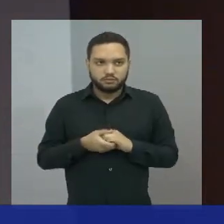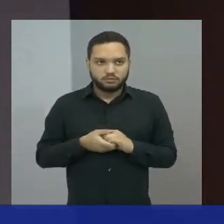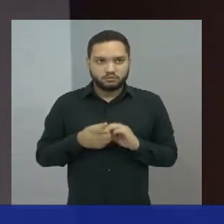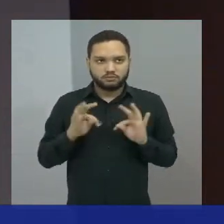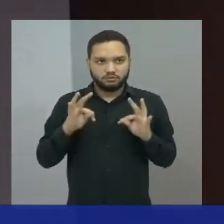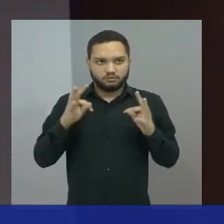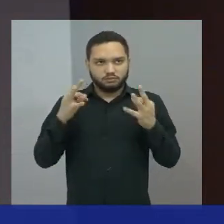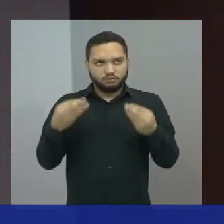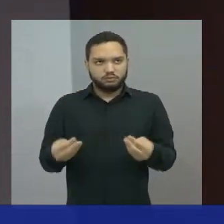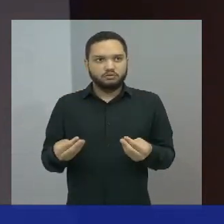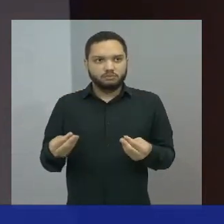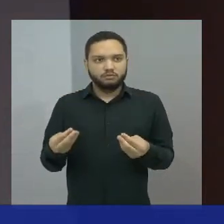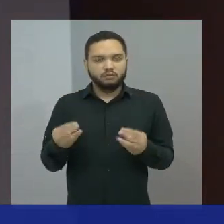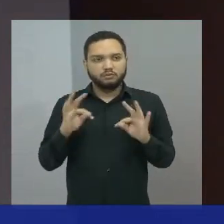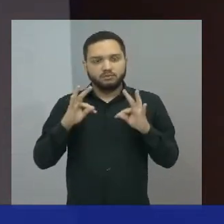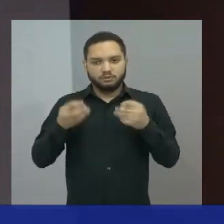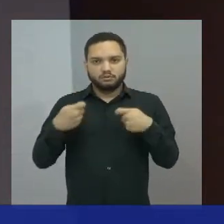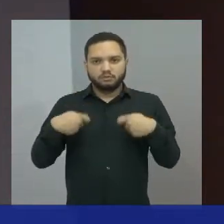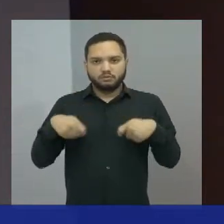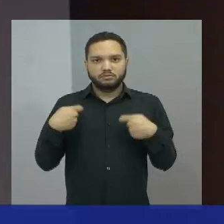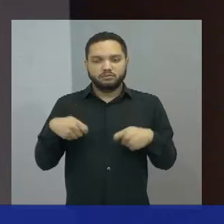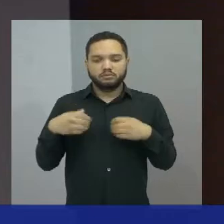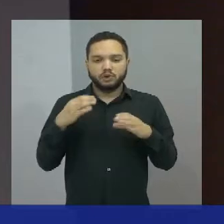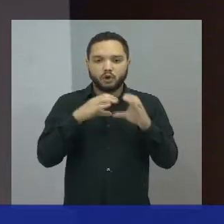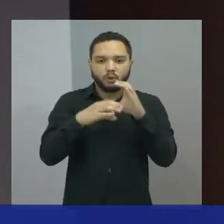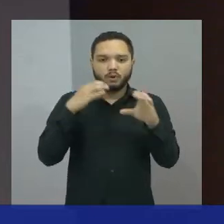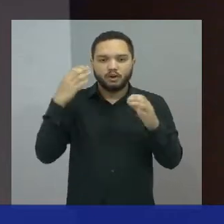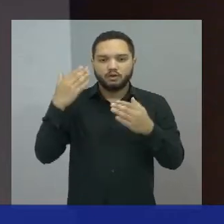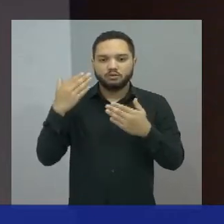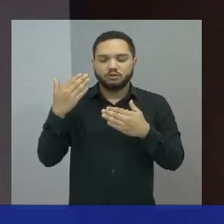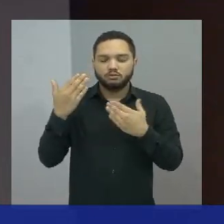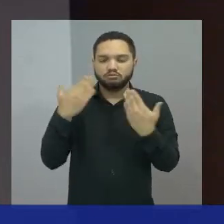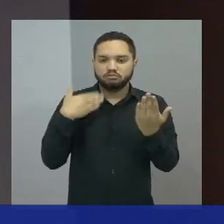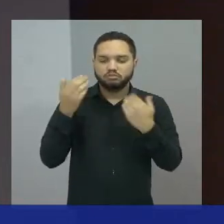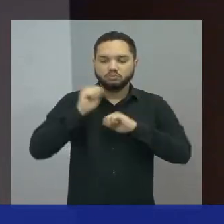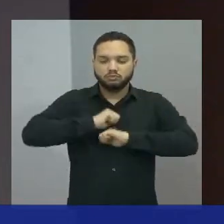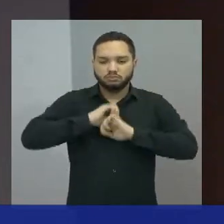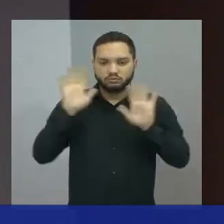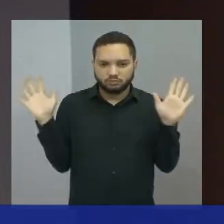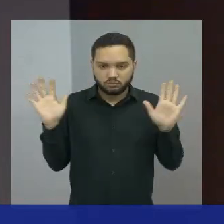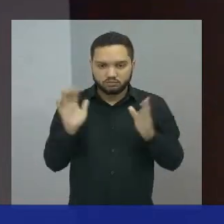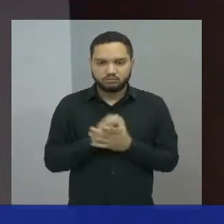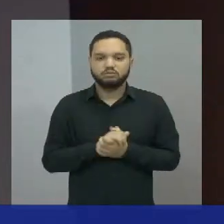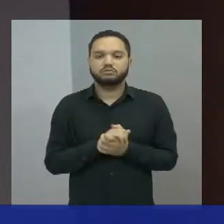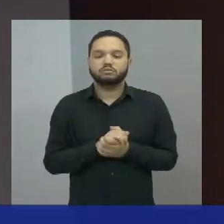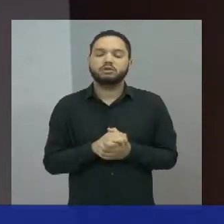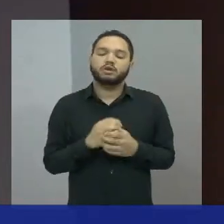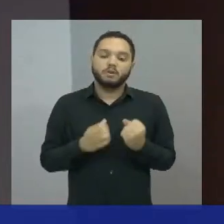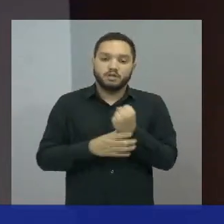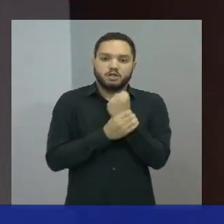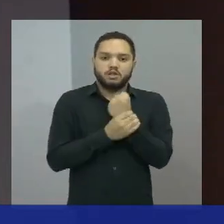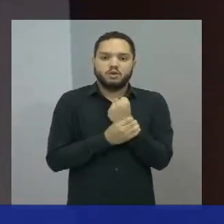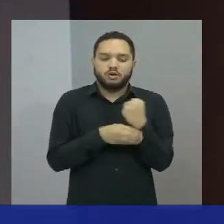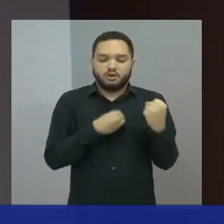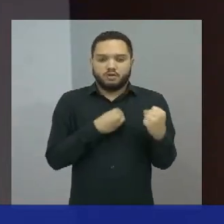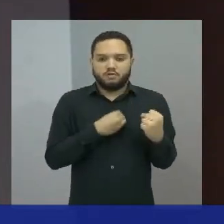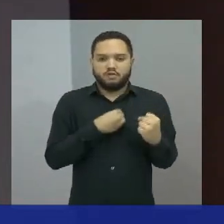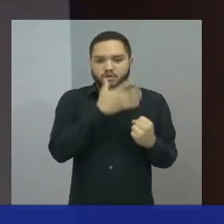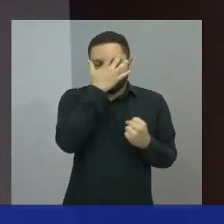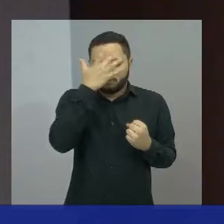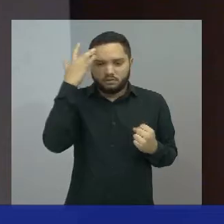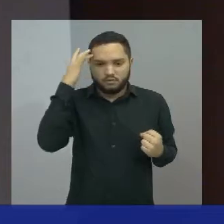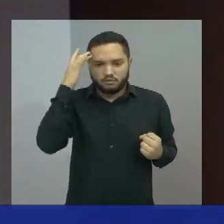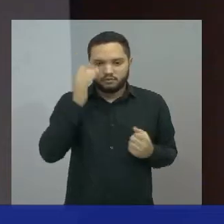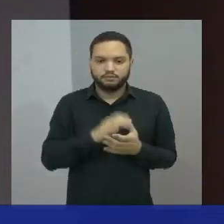para que todos falem a mesma língua e resguardando a integridade física de todos. A utilidade, então,